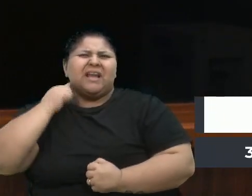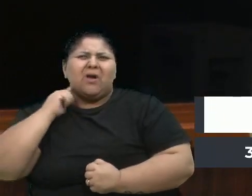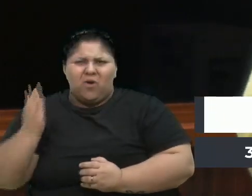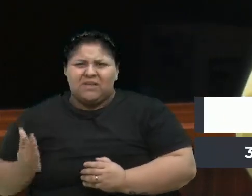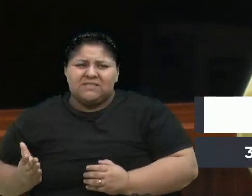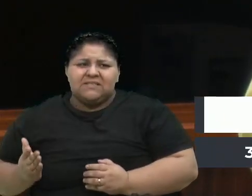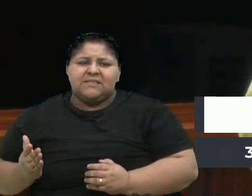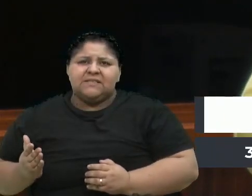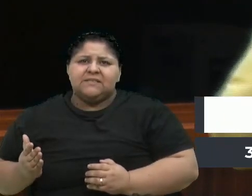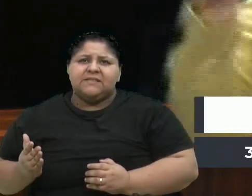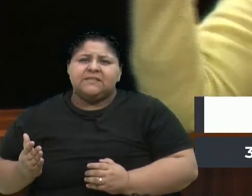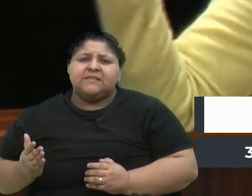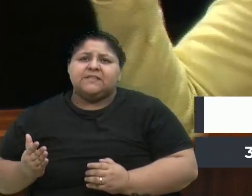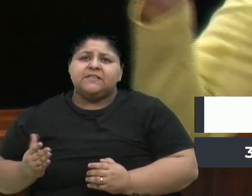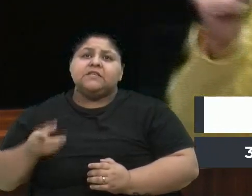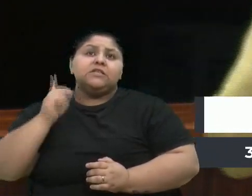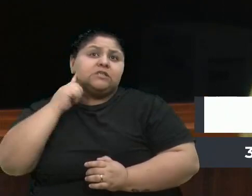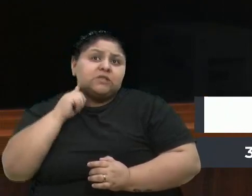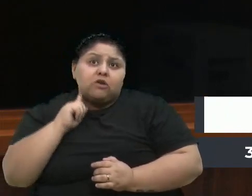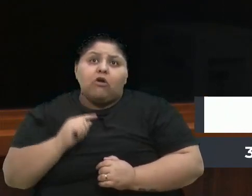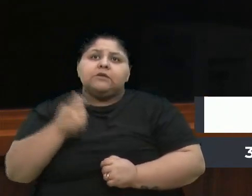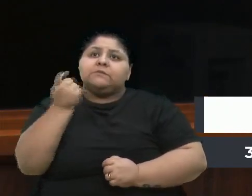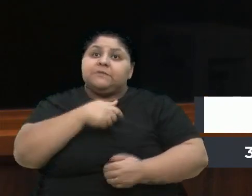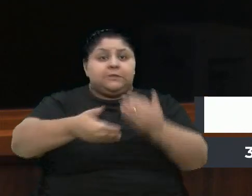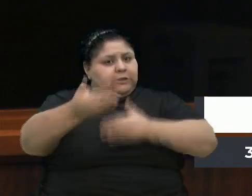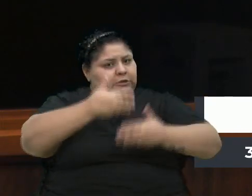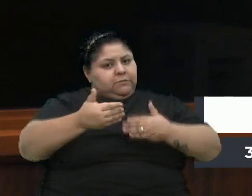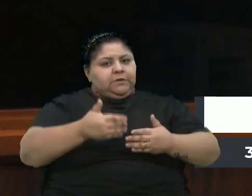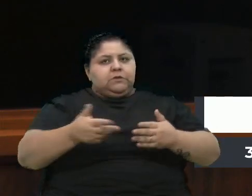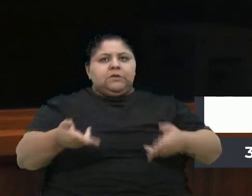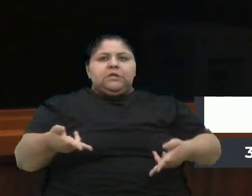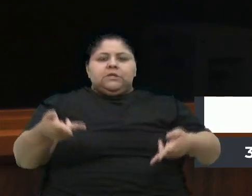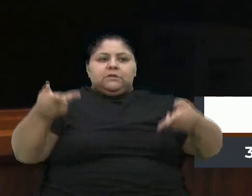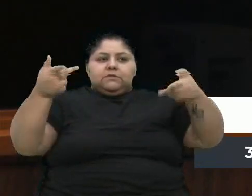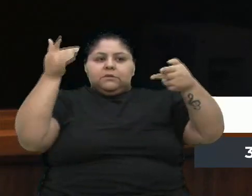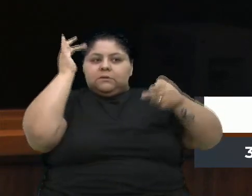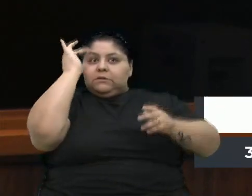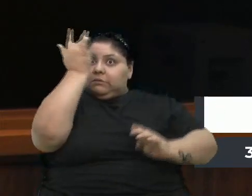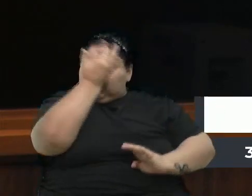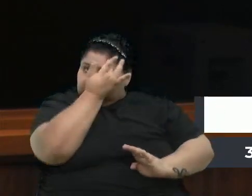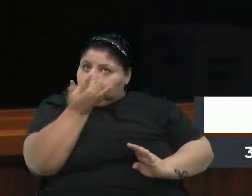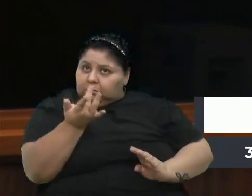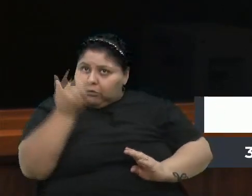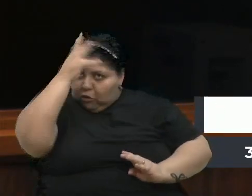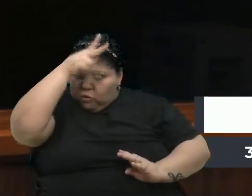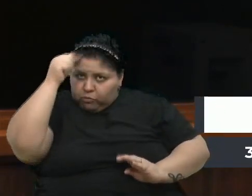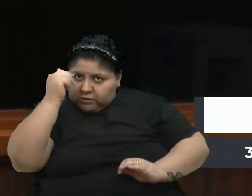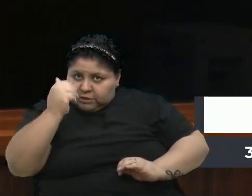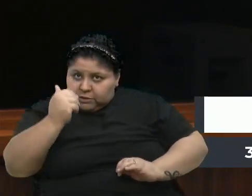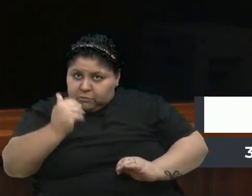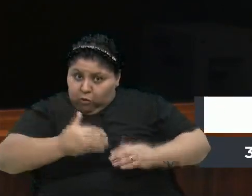Se gosta, ela precisa de atendimento de saúde mental. O município oferece esse atendimento?